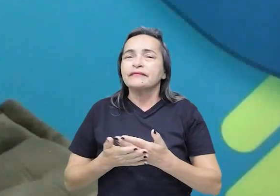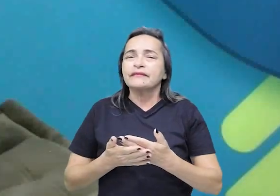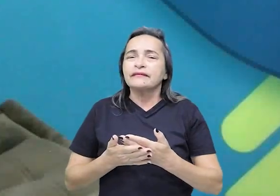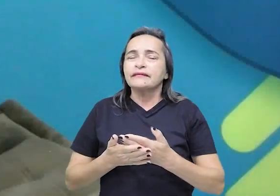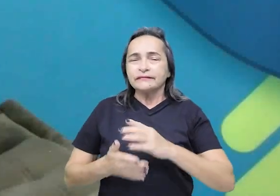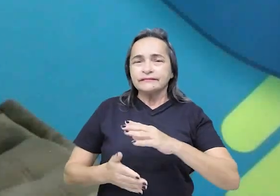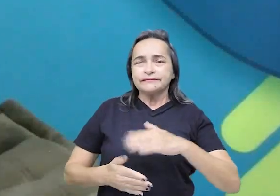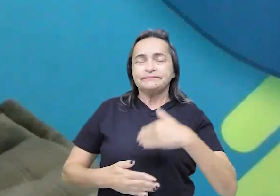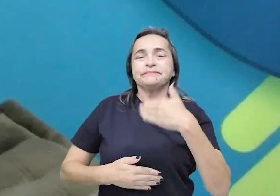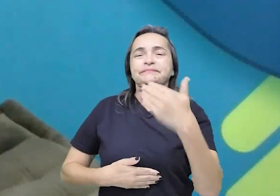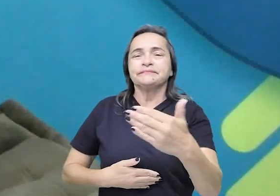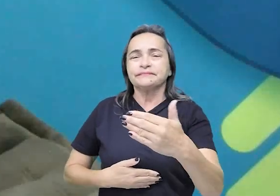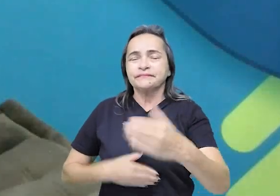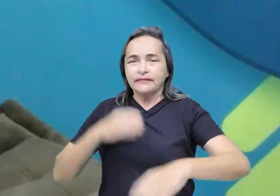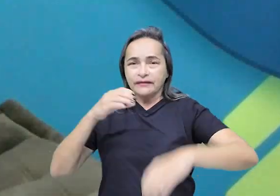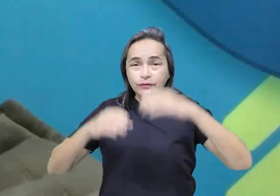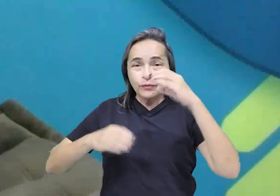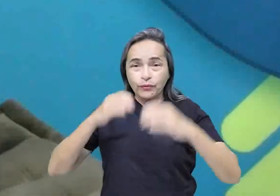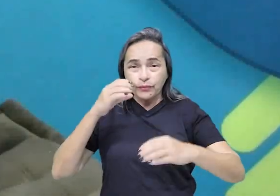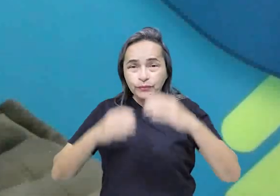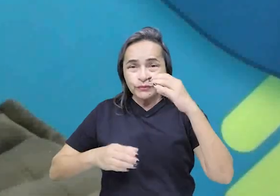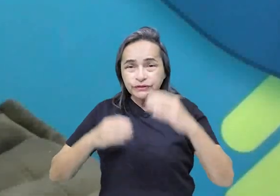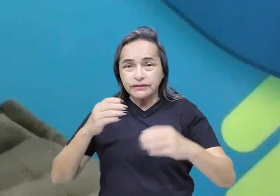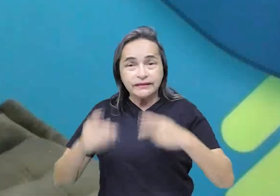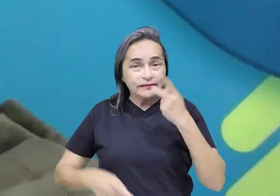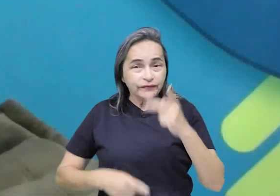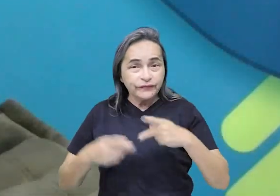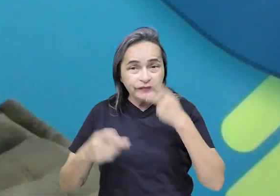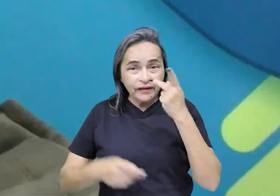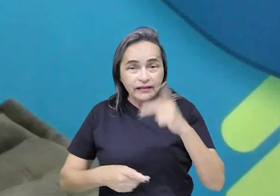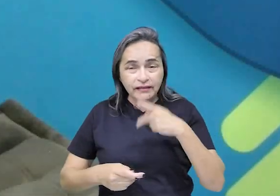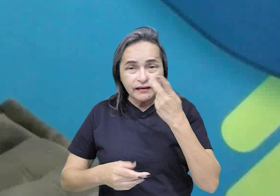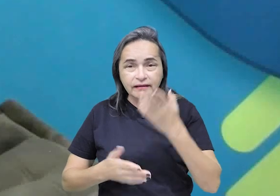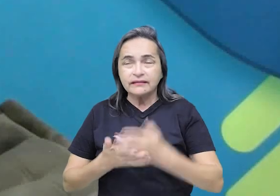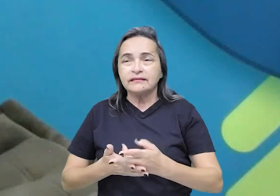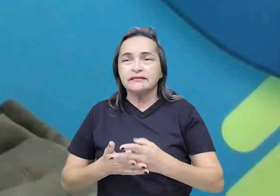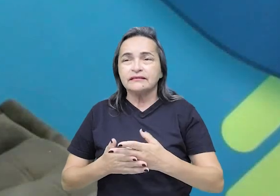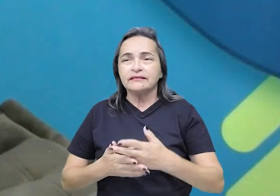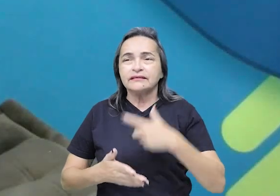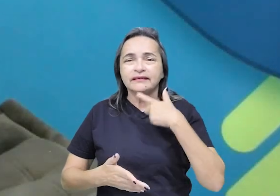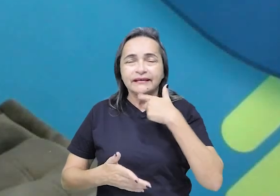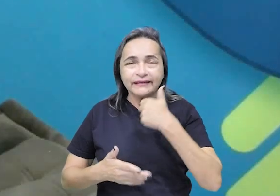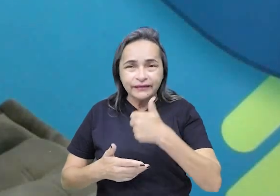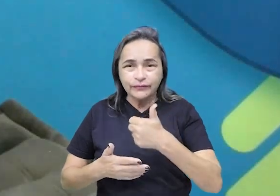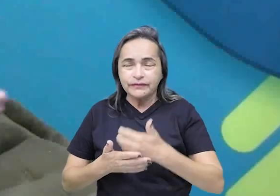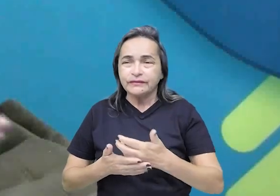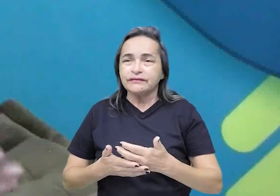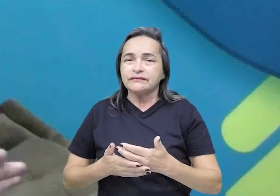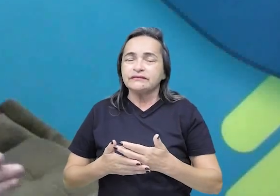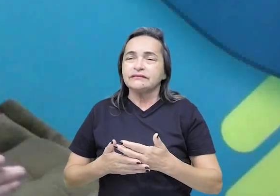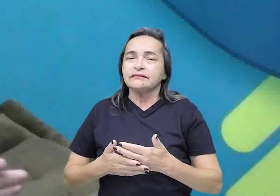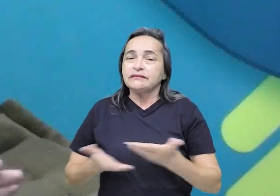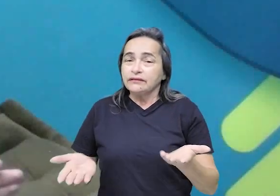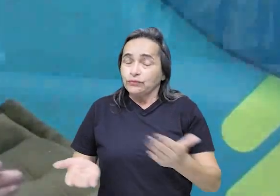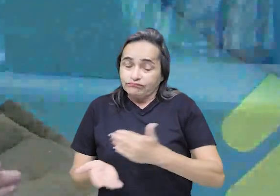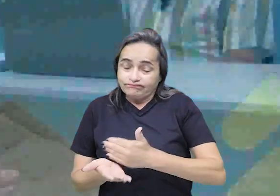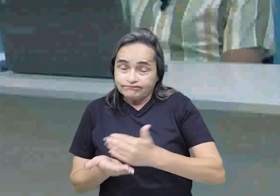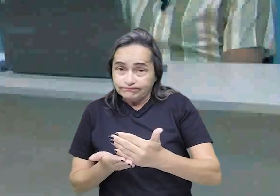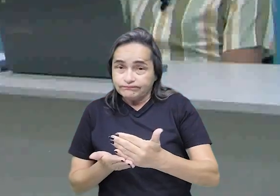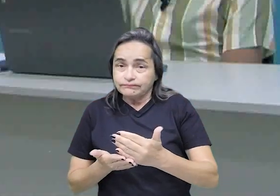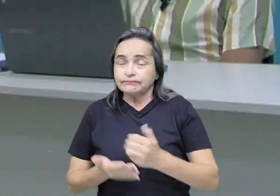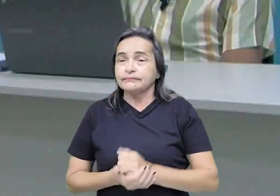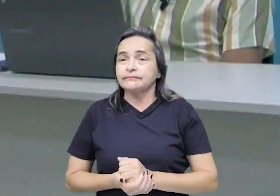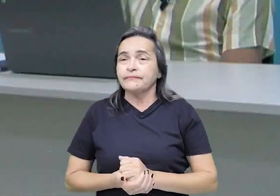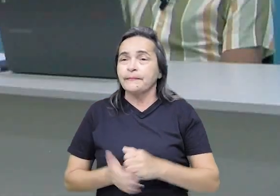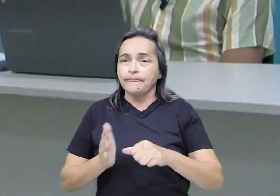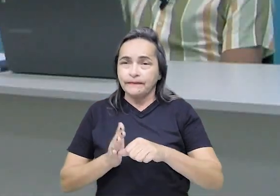a comunicação oral e a linguagem, né, formalizada que a gente usa hoje. E começa tudo daí, como eu já